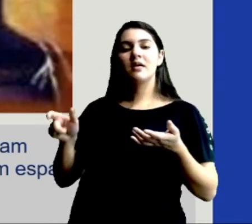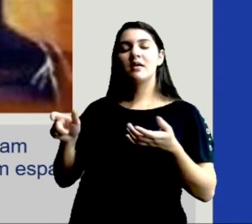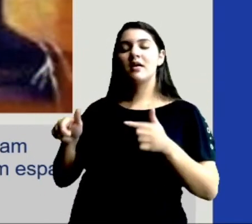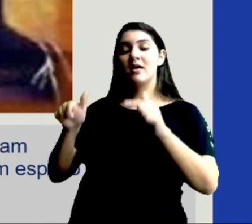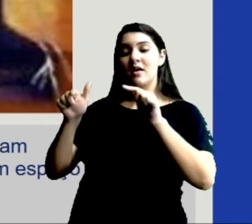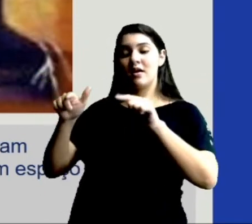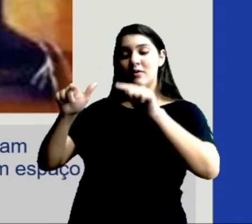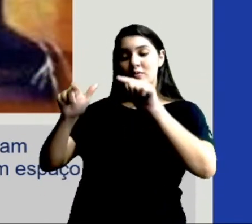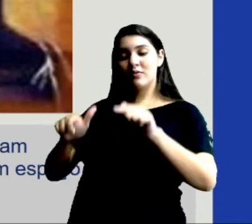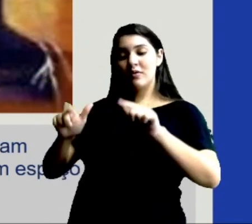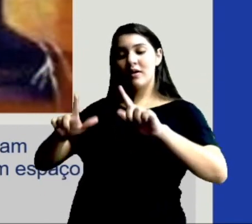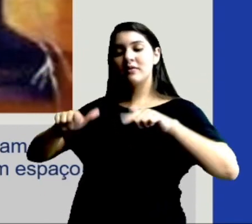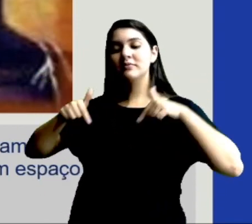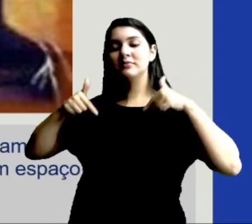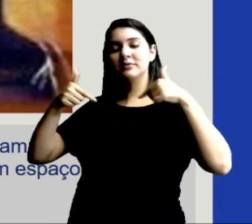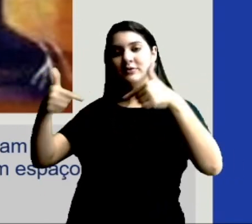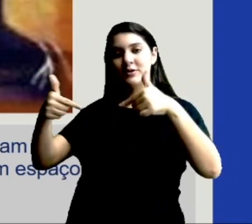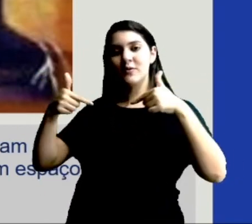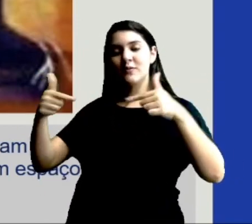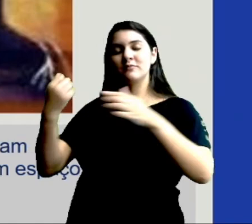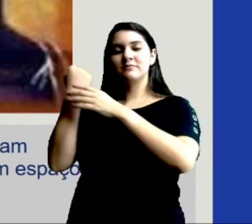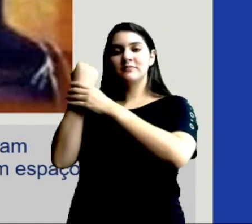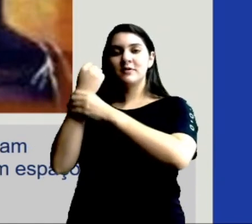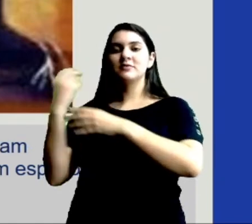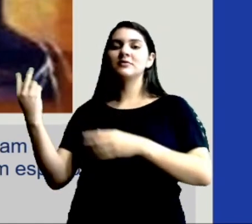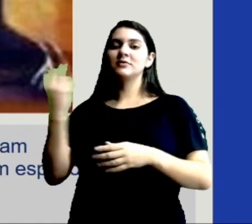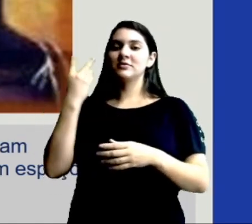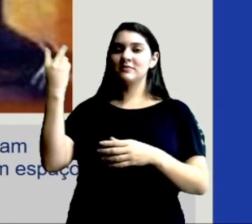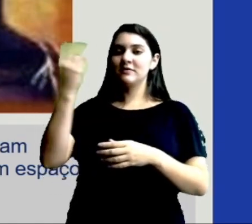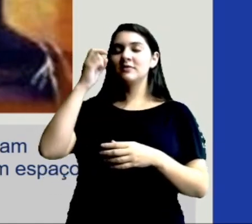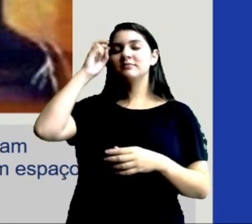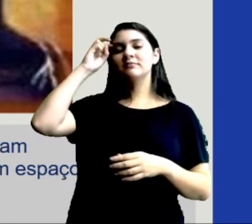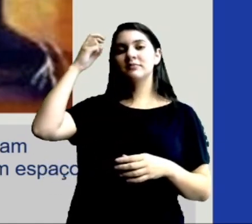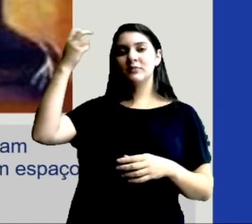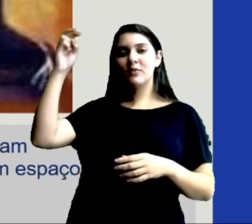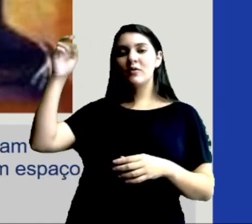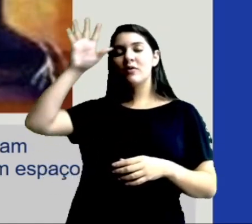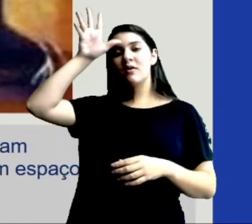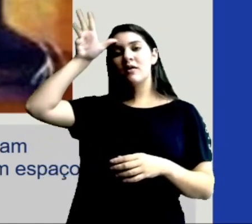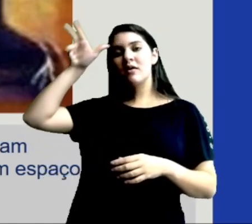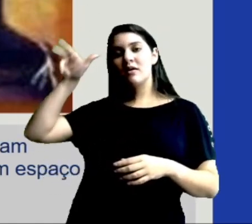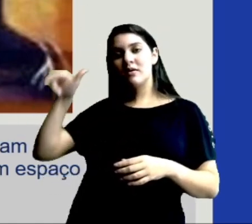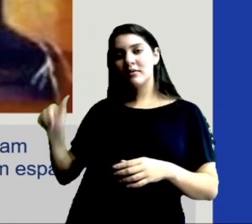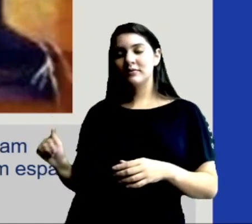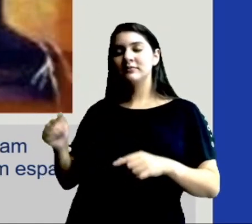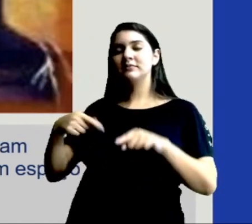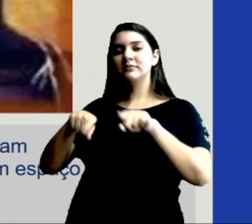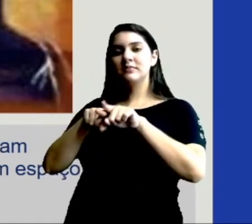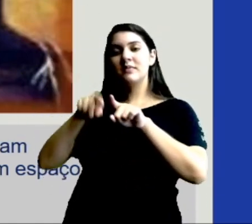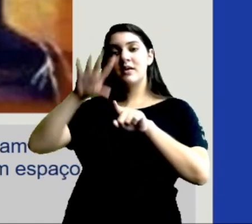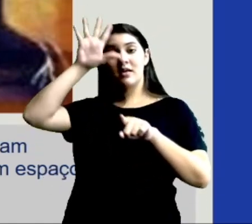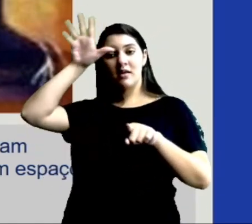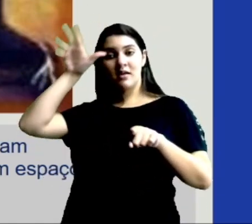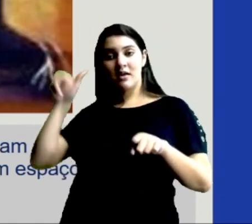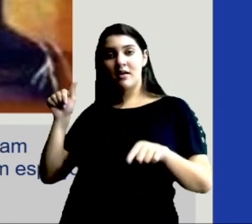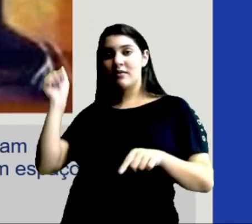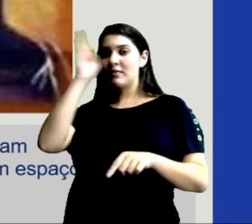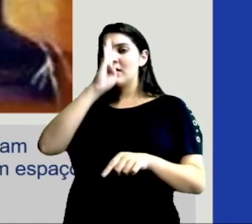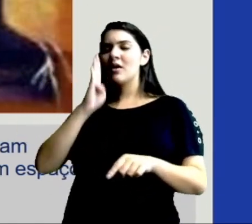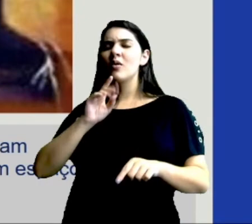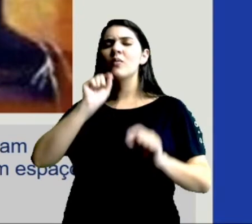espaço de luta, resistência e valorização da cultura africana e afro-brasileira. O que seria a